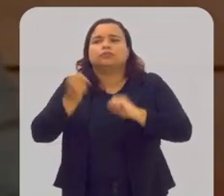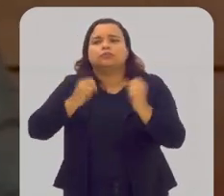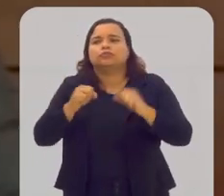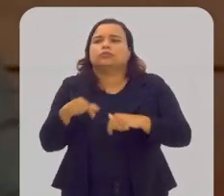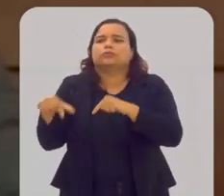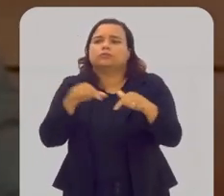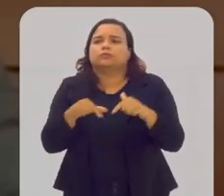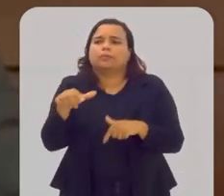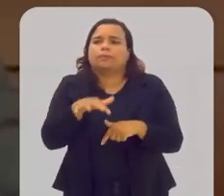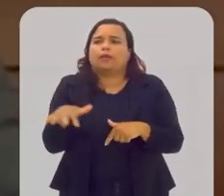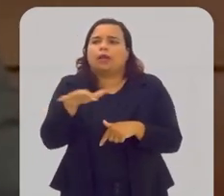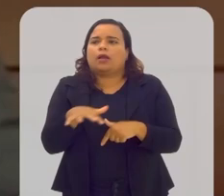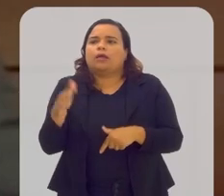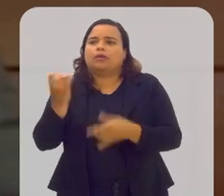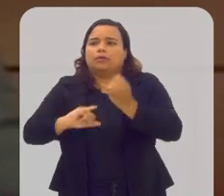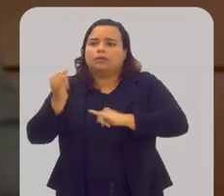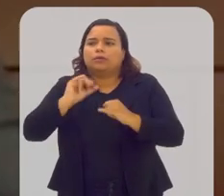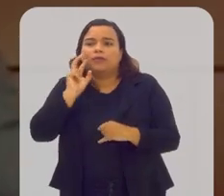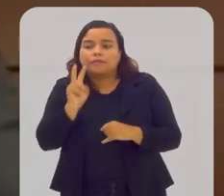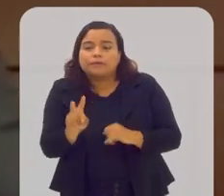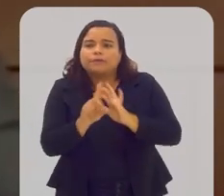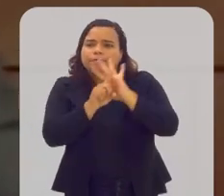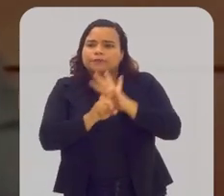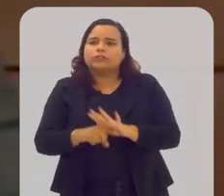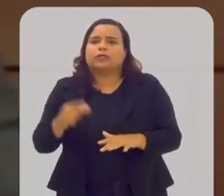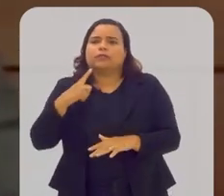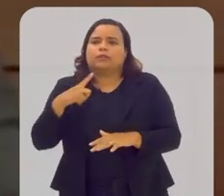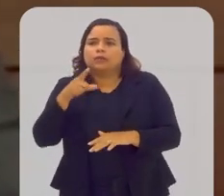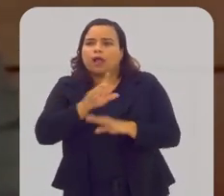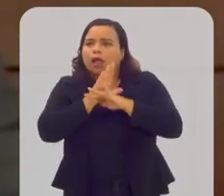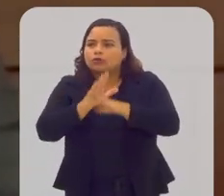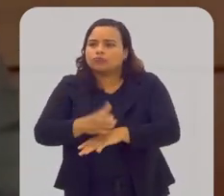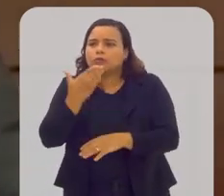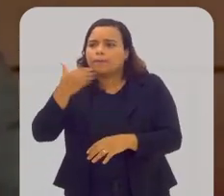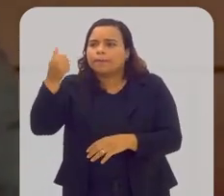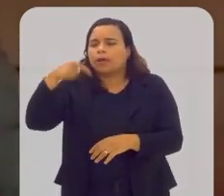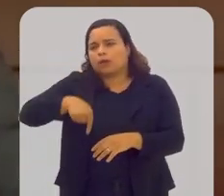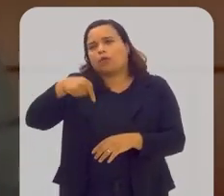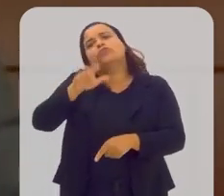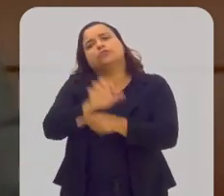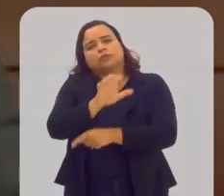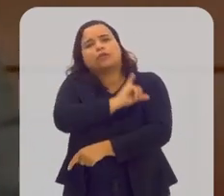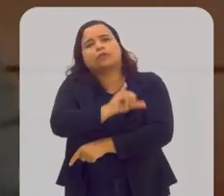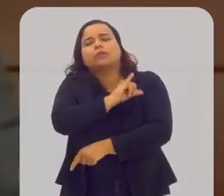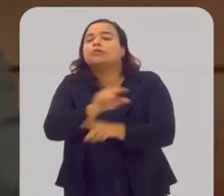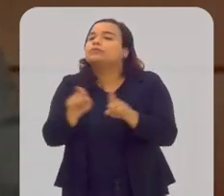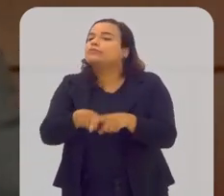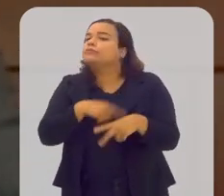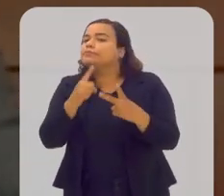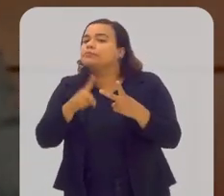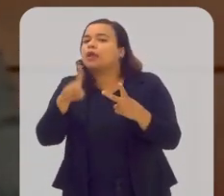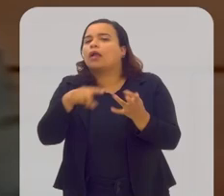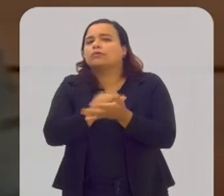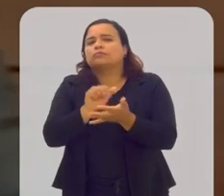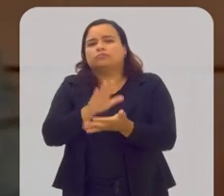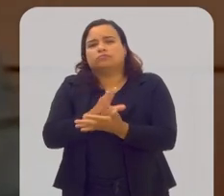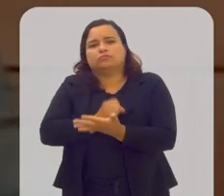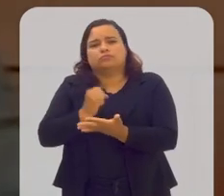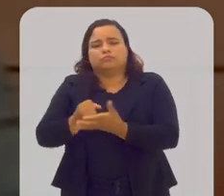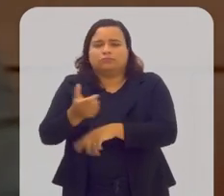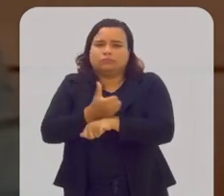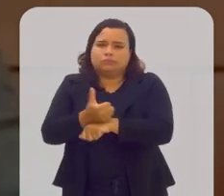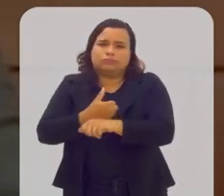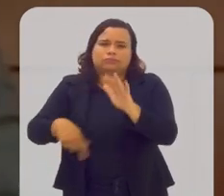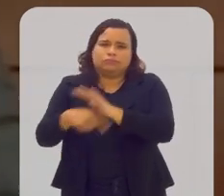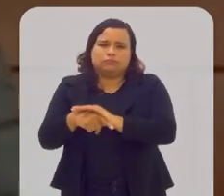indústrias que trabalham na área da química possam ser fiscalizadas. E isso melhora potencialmente para o Estado. Segundo, é o registro